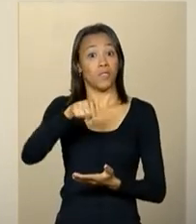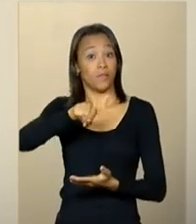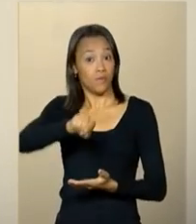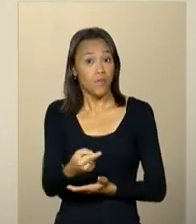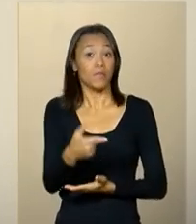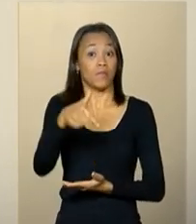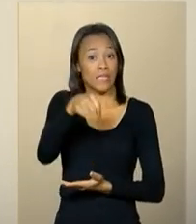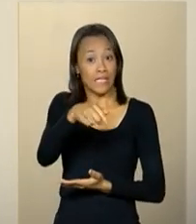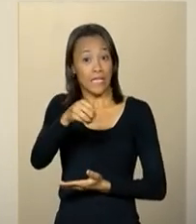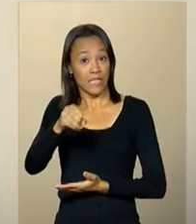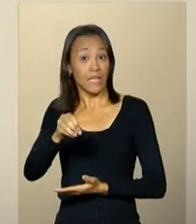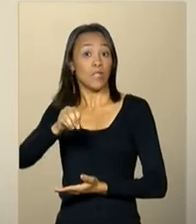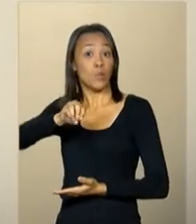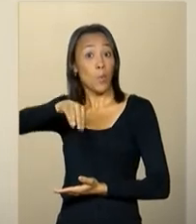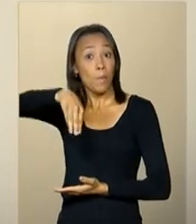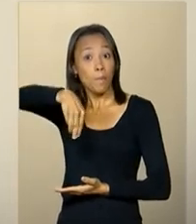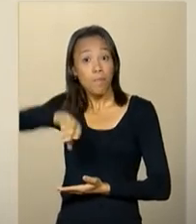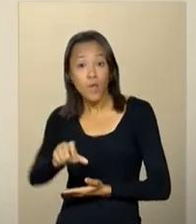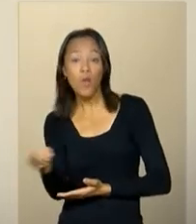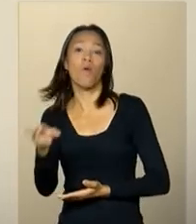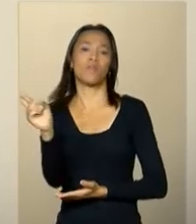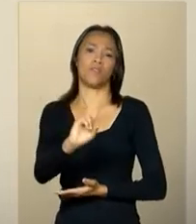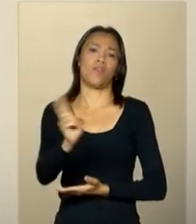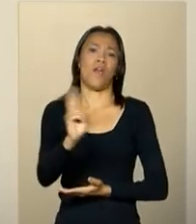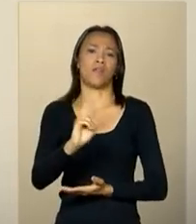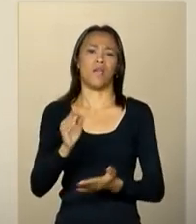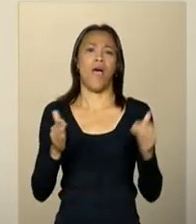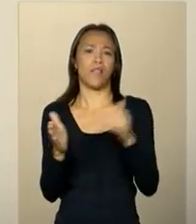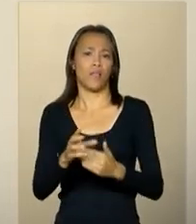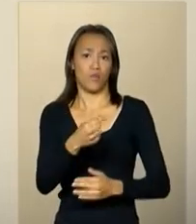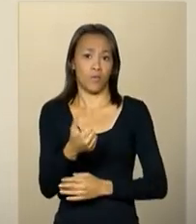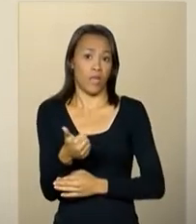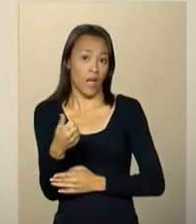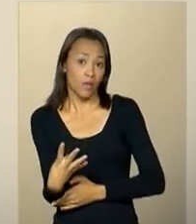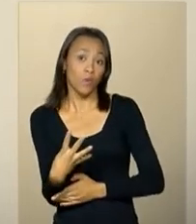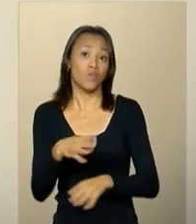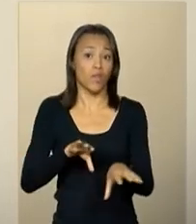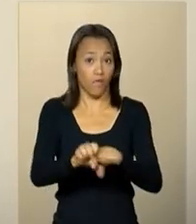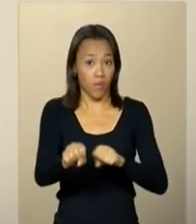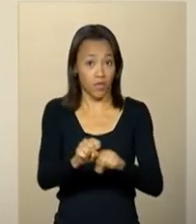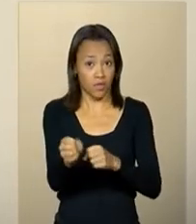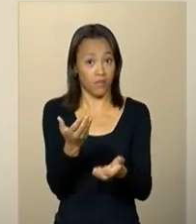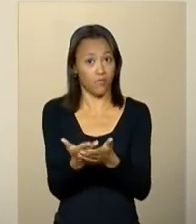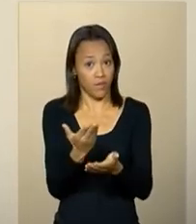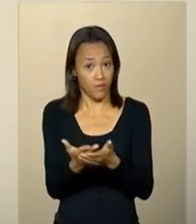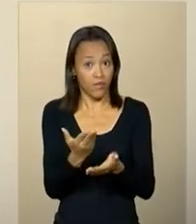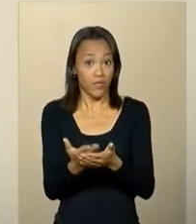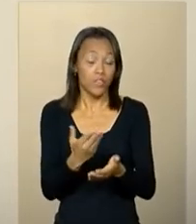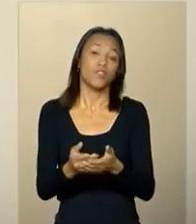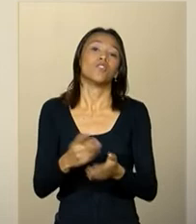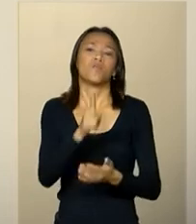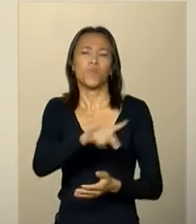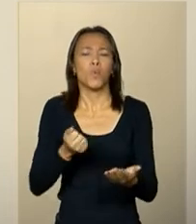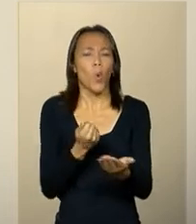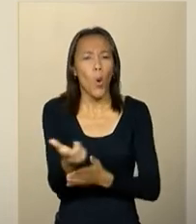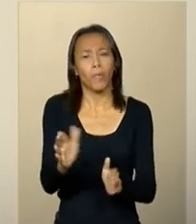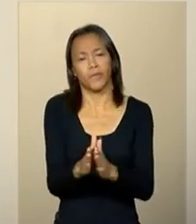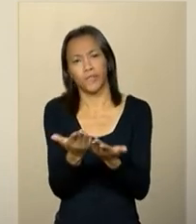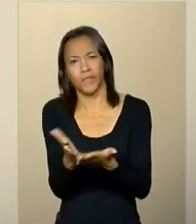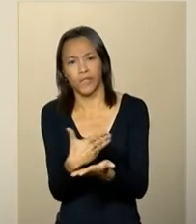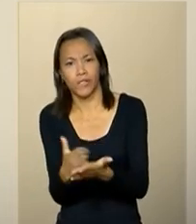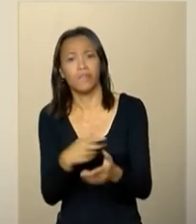Bilhões e 700 milhões de reais até 2014 na formação dos professores na compra de livros